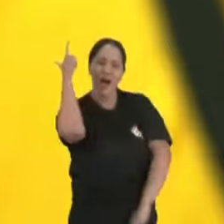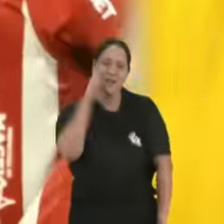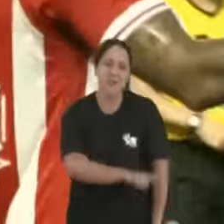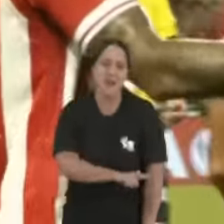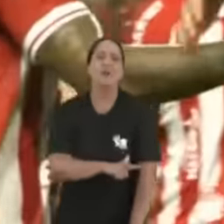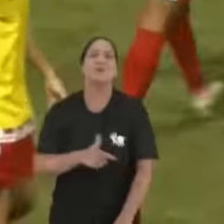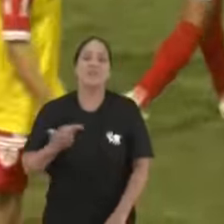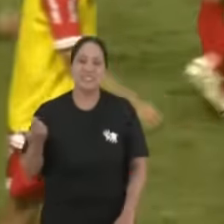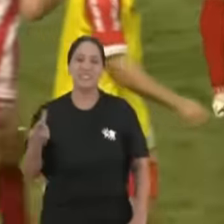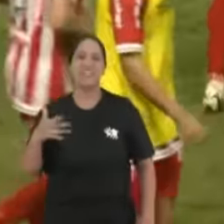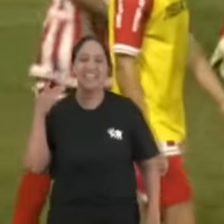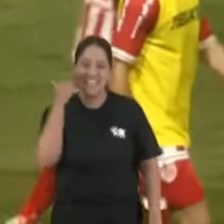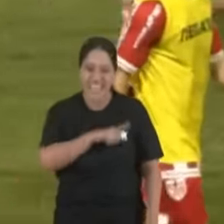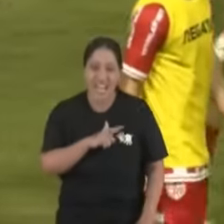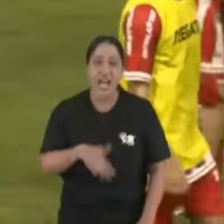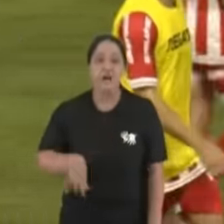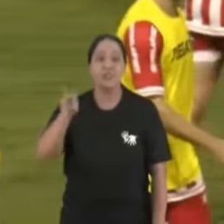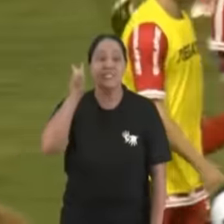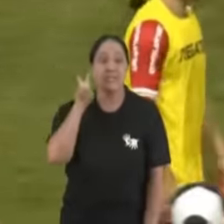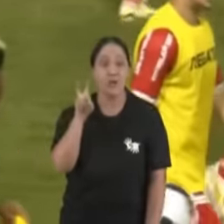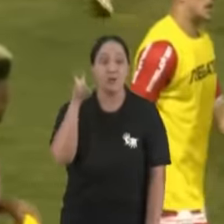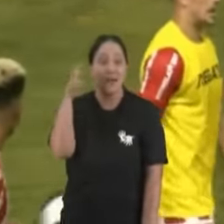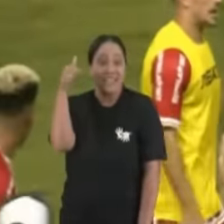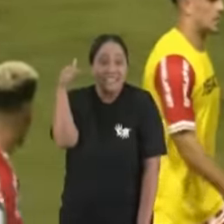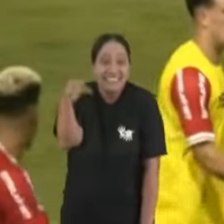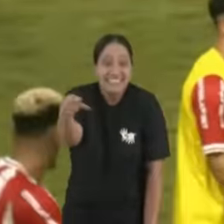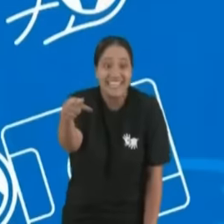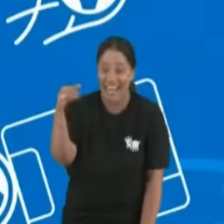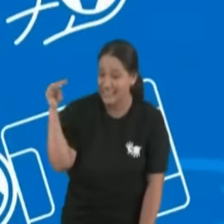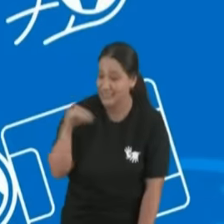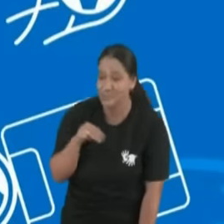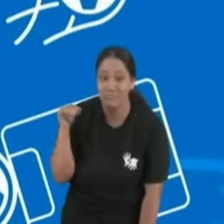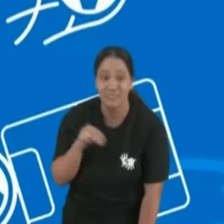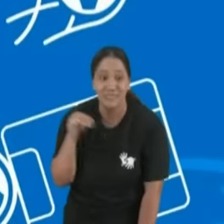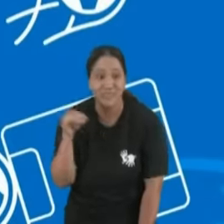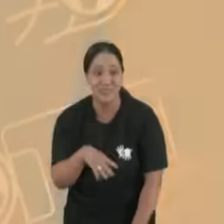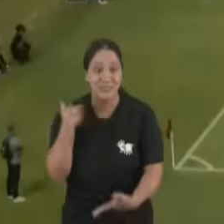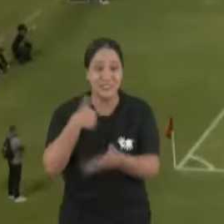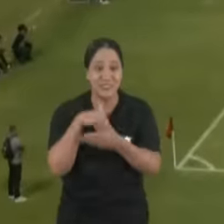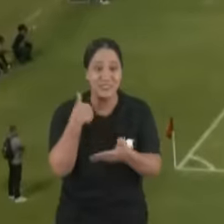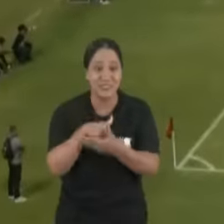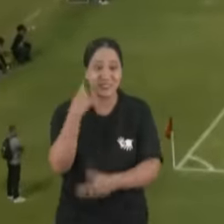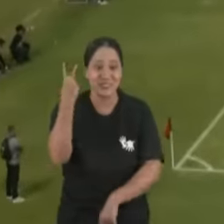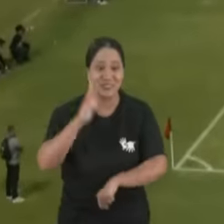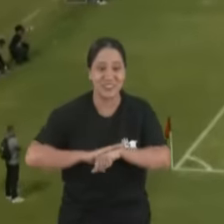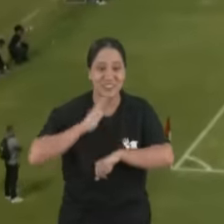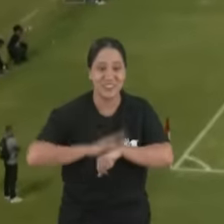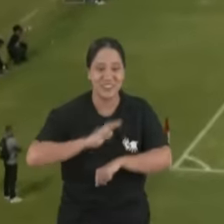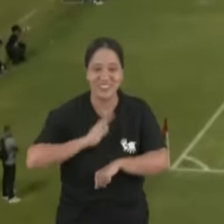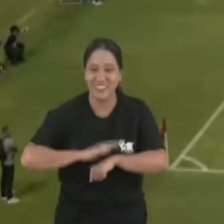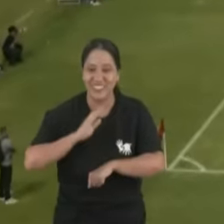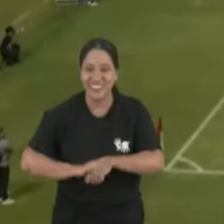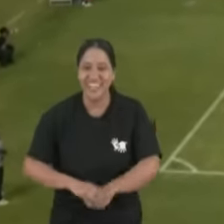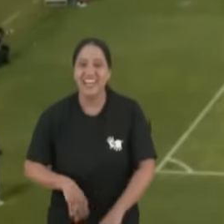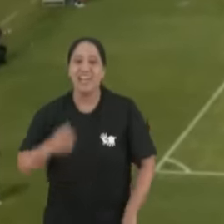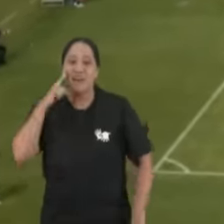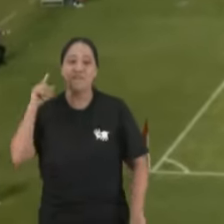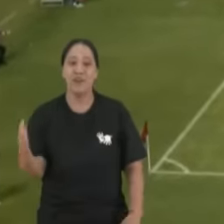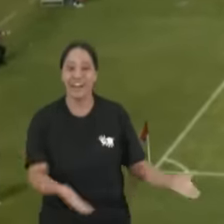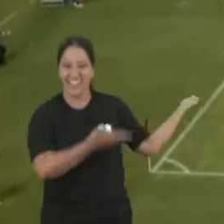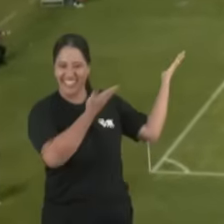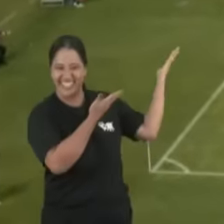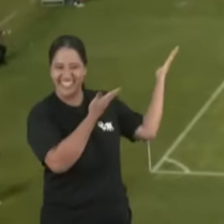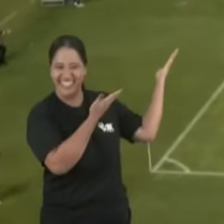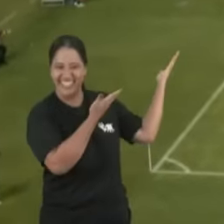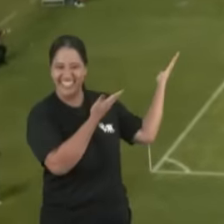Bruno Pedissola aos 57 minutos de bola rolando no segundo tempo. Matheus